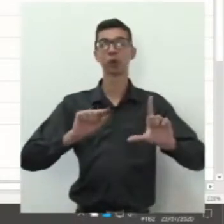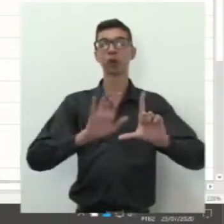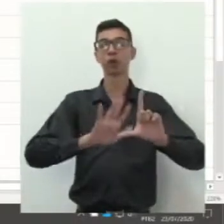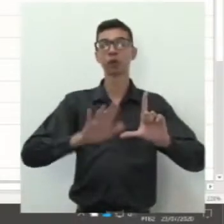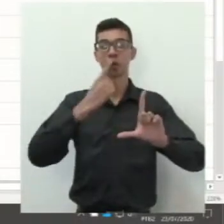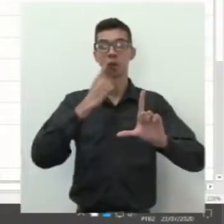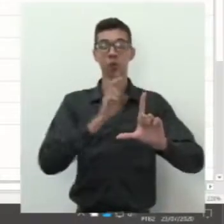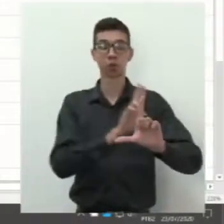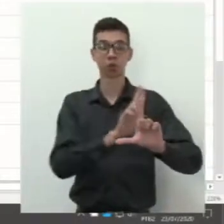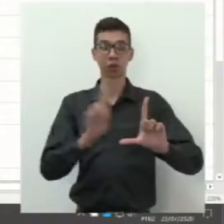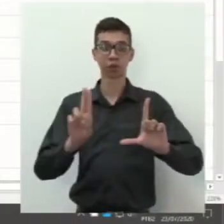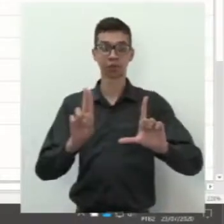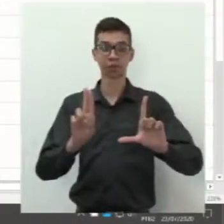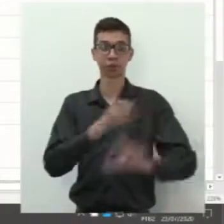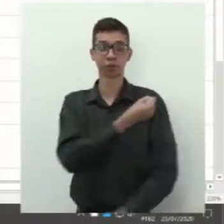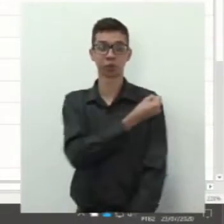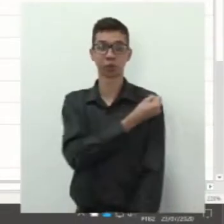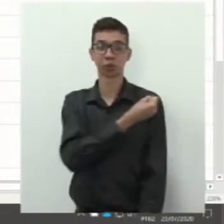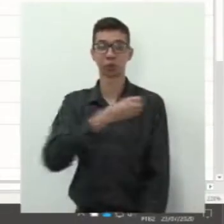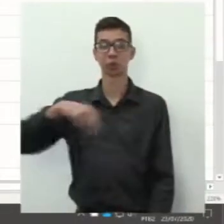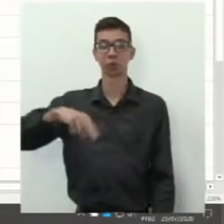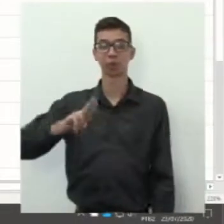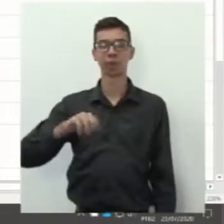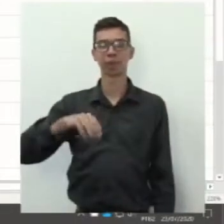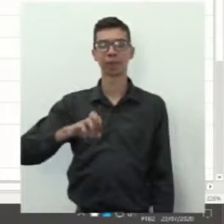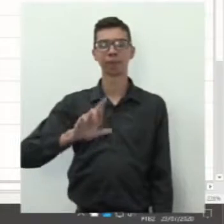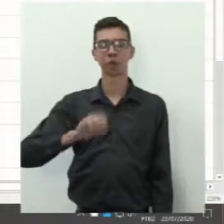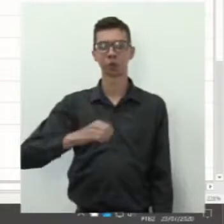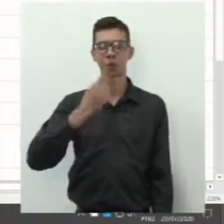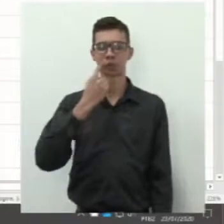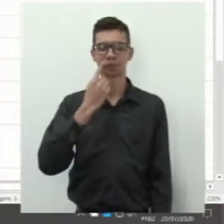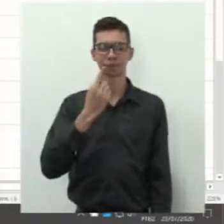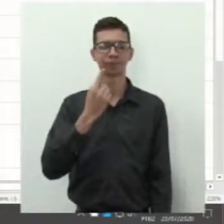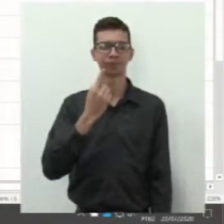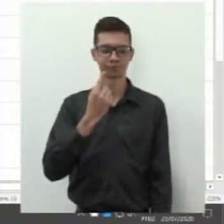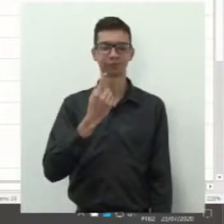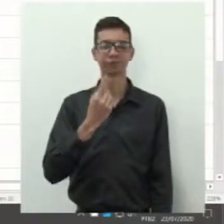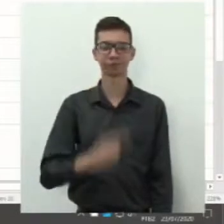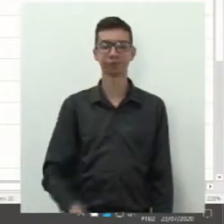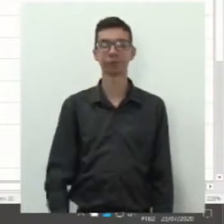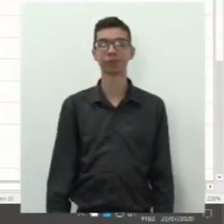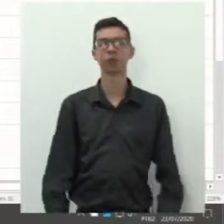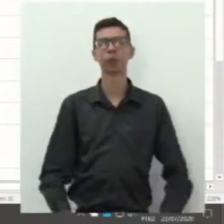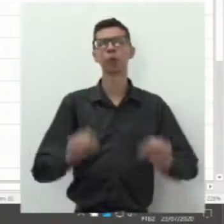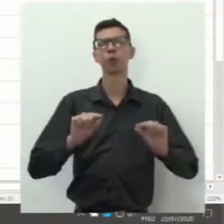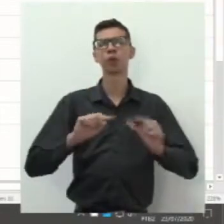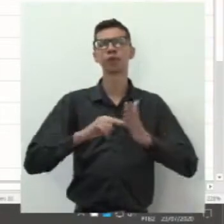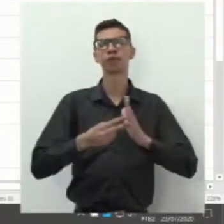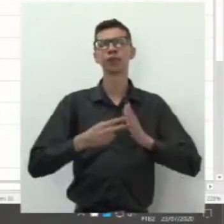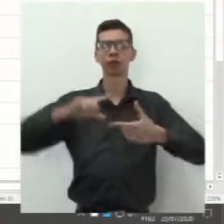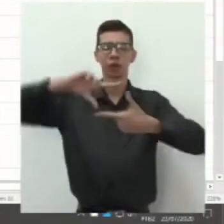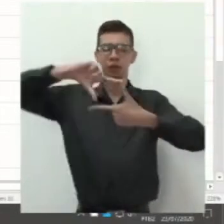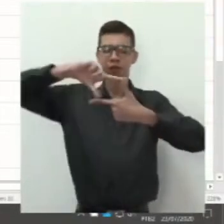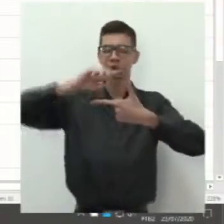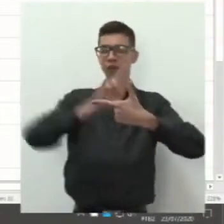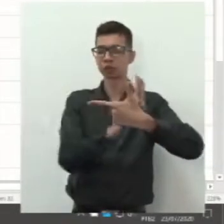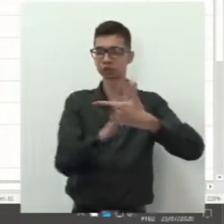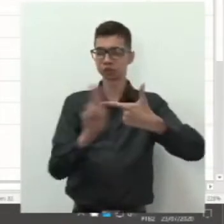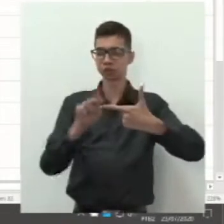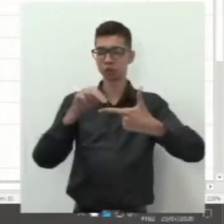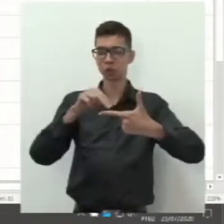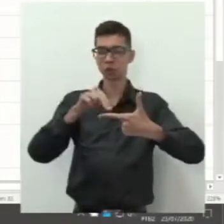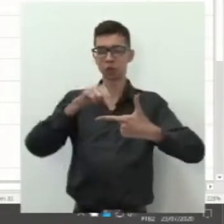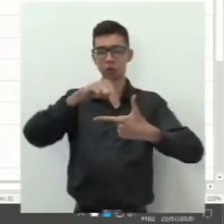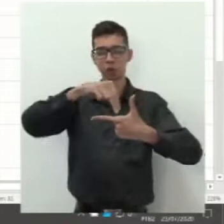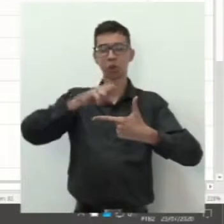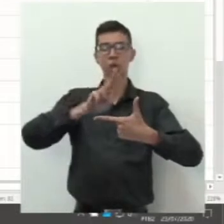ó. Ela está aqui em cima. Então, ela chama número. O que quer dizer essa caixinha número? Você coloca qual